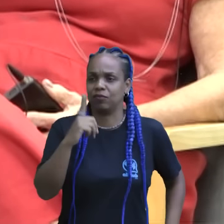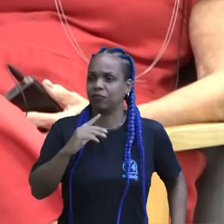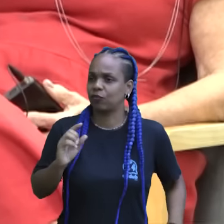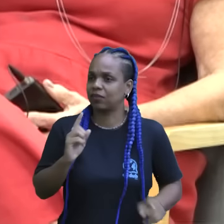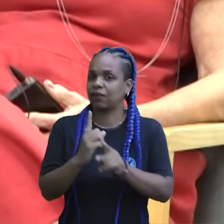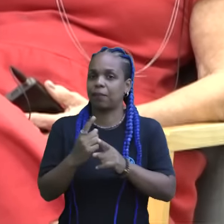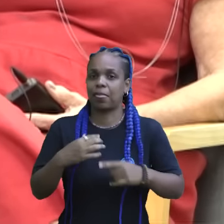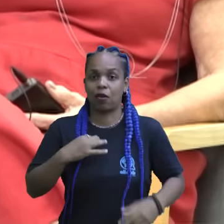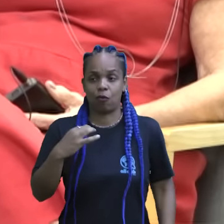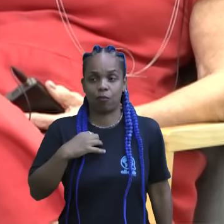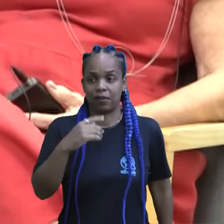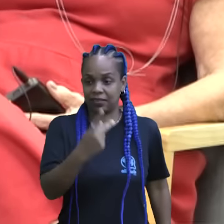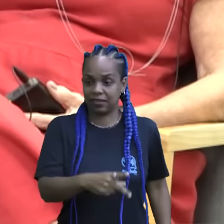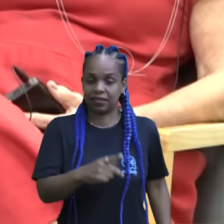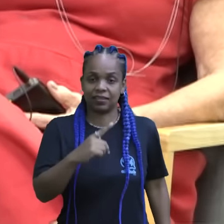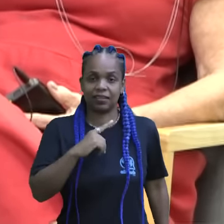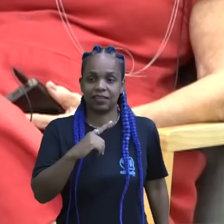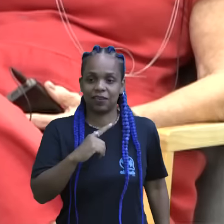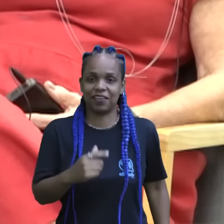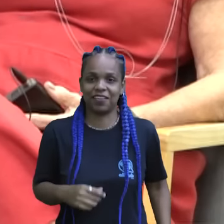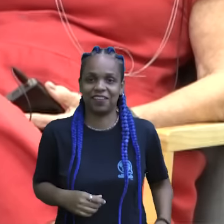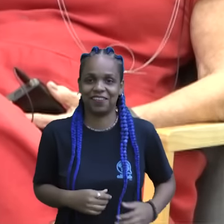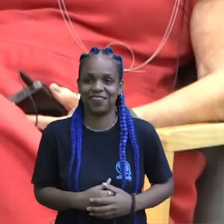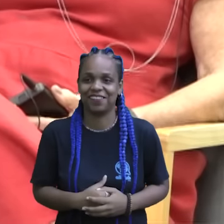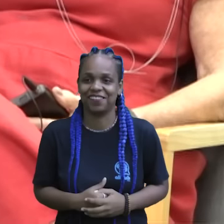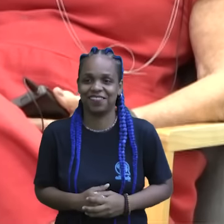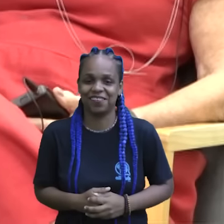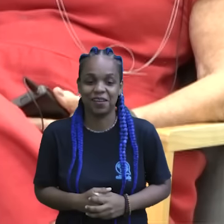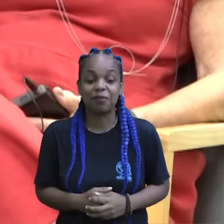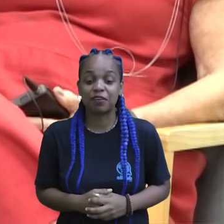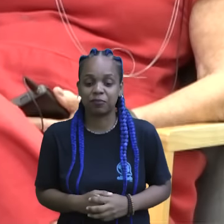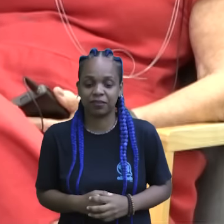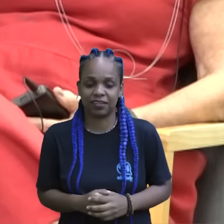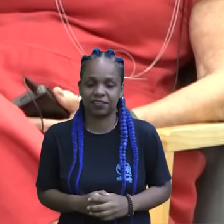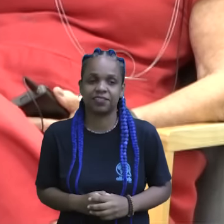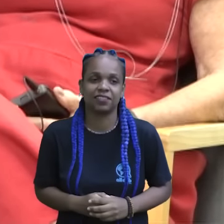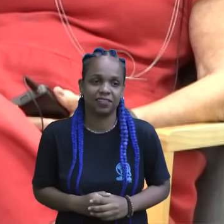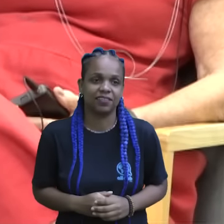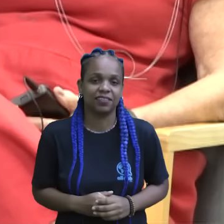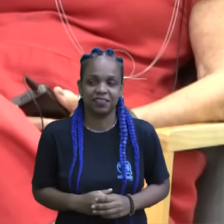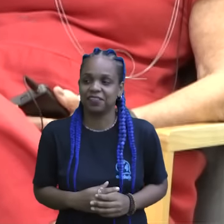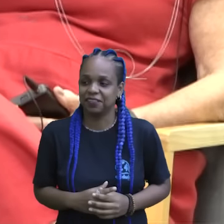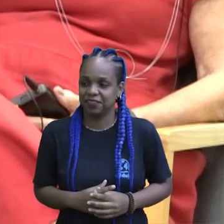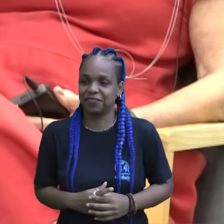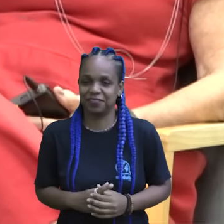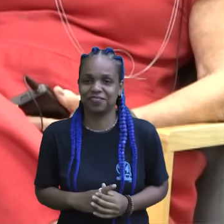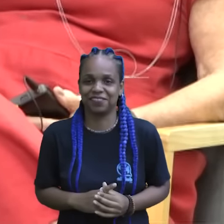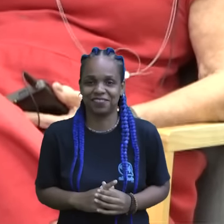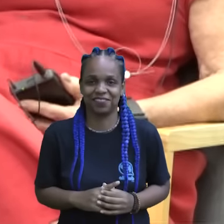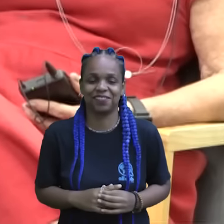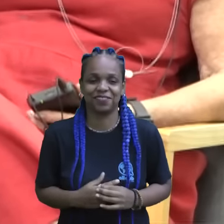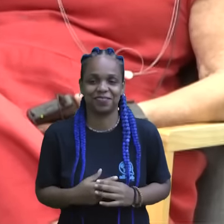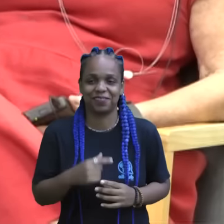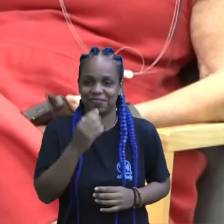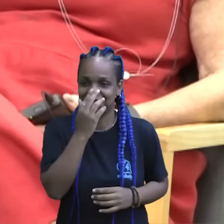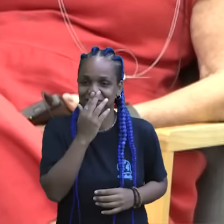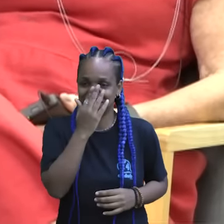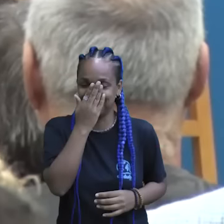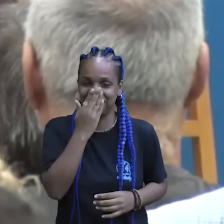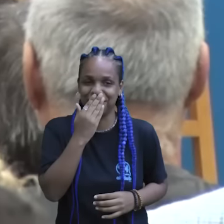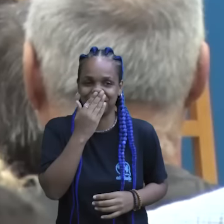pudor, e que aí ele lembrou de Dostoiévski e, de alguma maneira, se animou. Porque ele mais era terá um